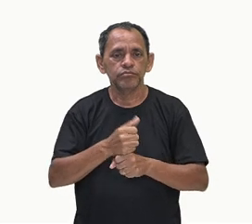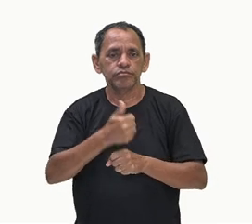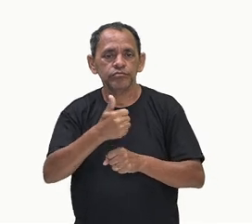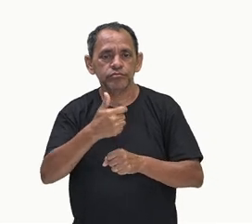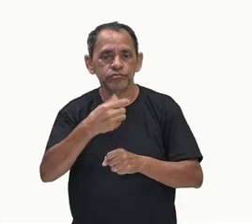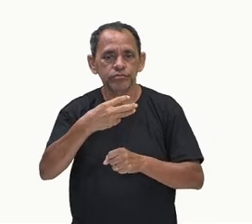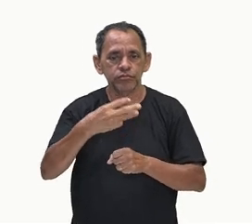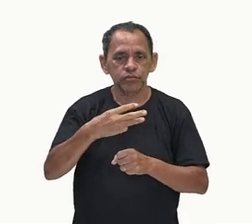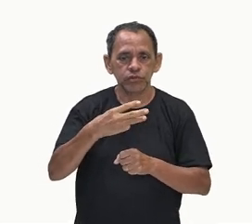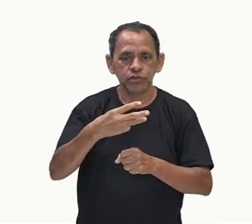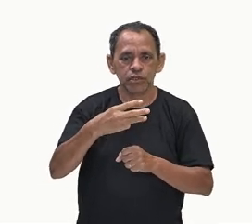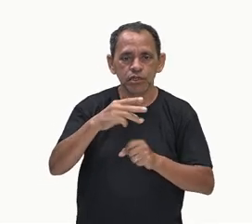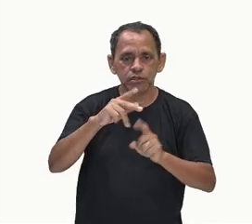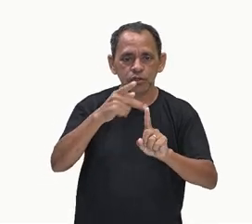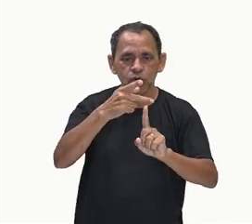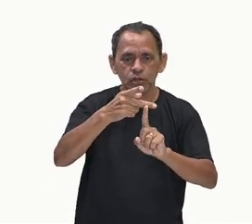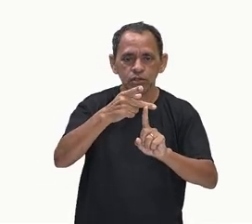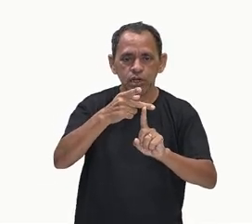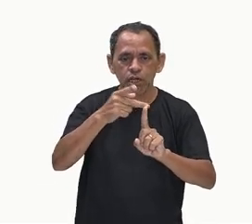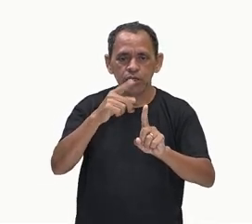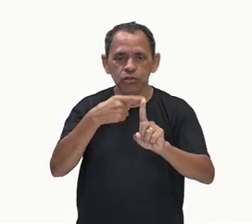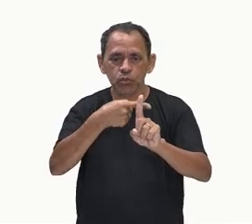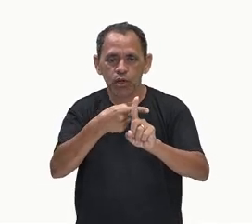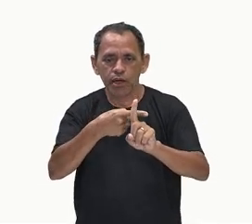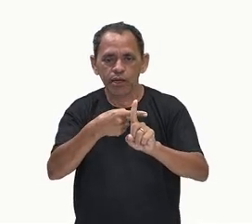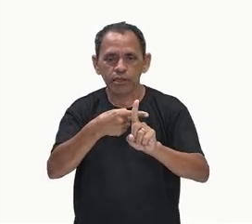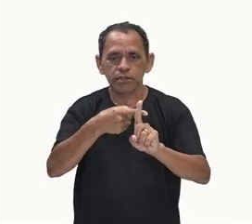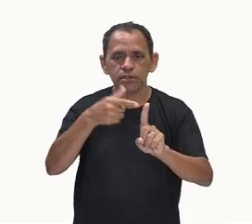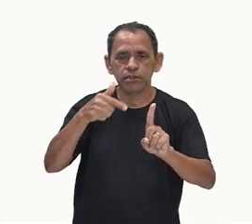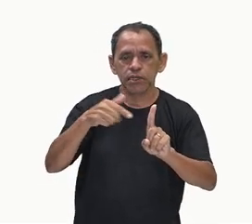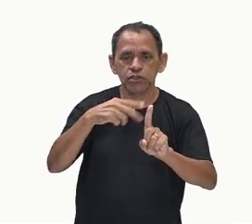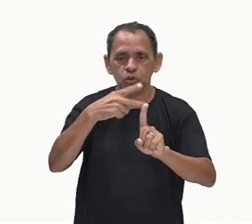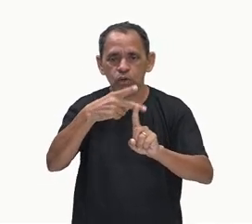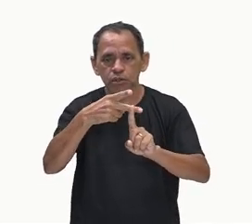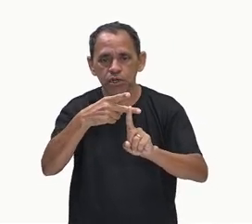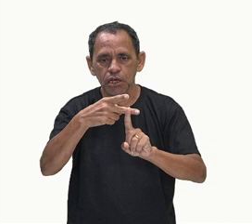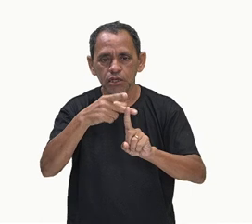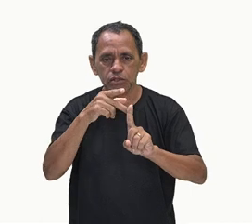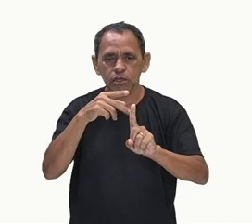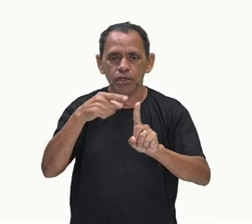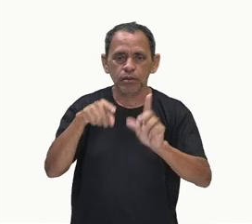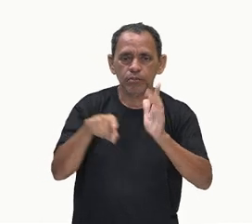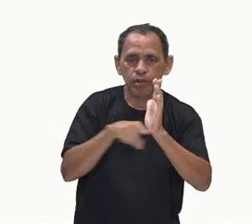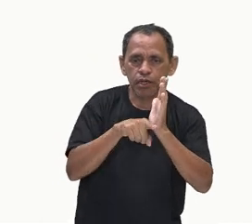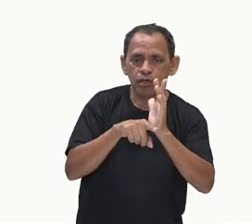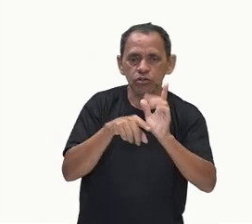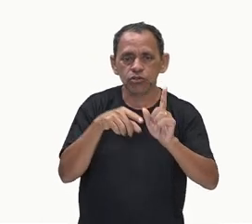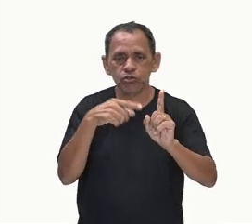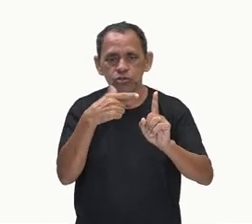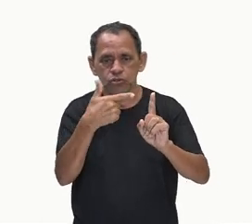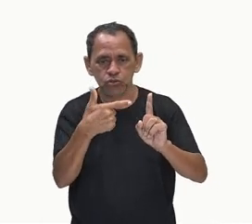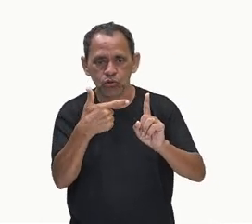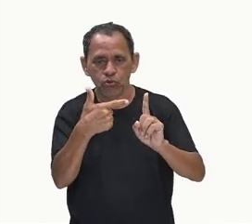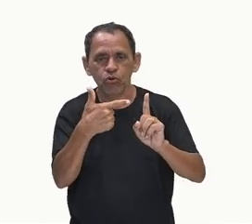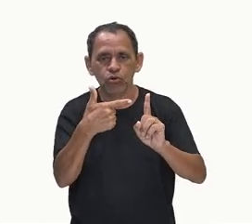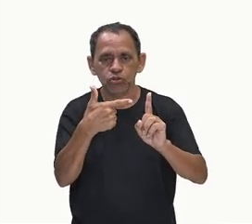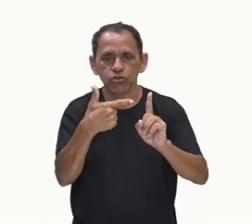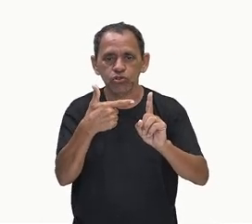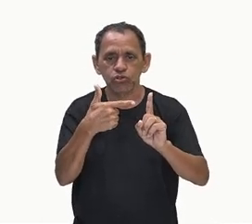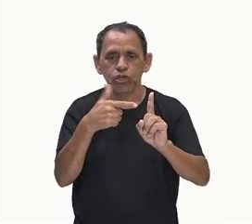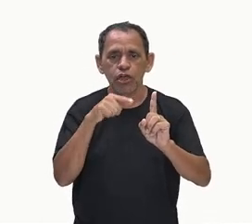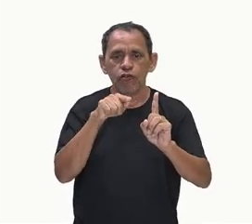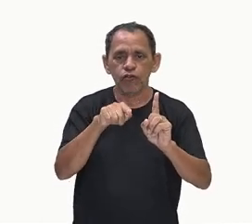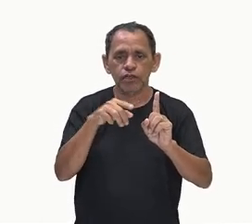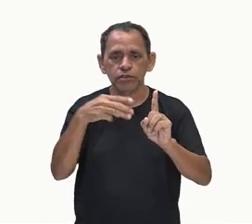7 qu que é 7 x 7 que é 49 - 2 da fórmula da lei